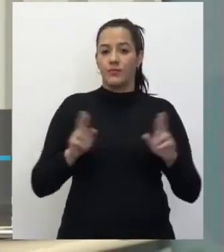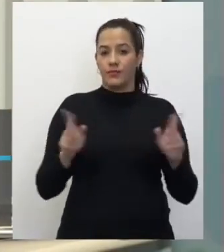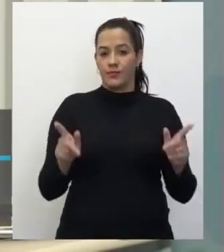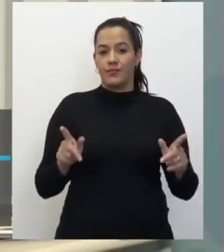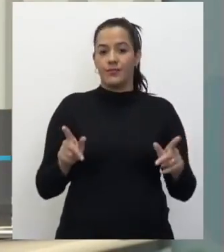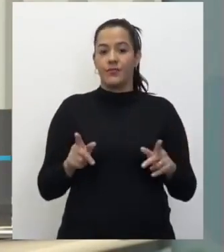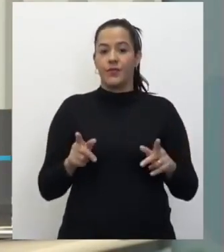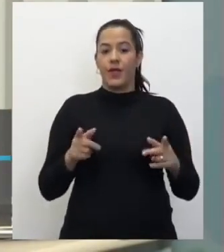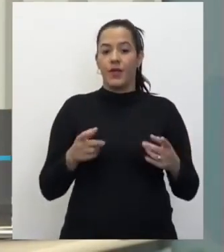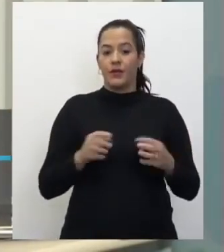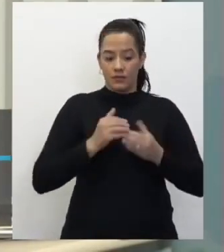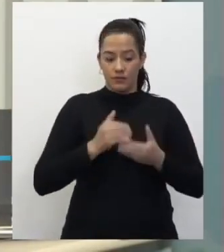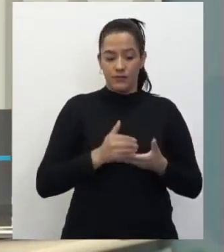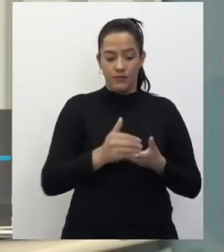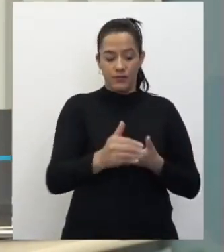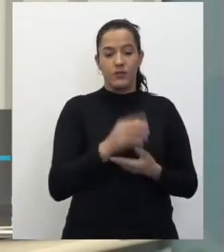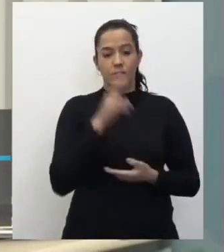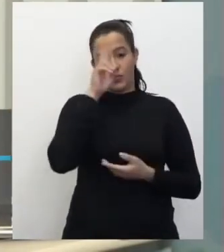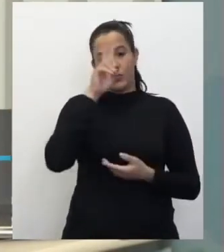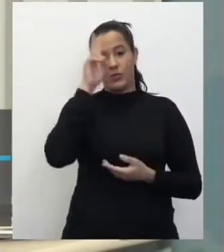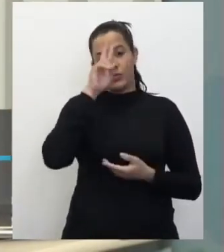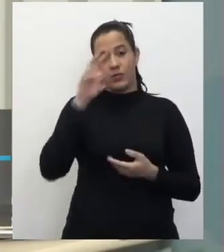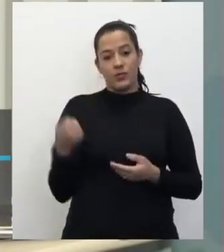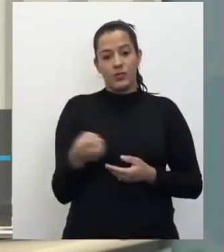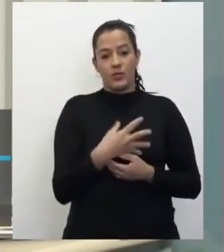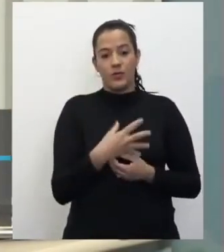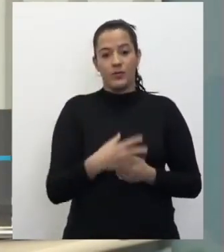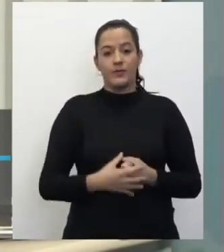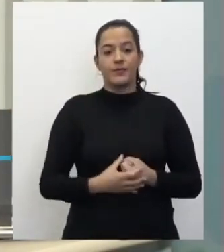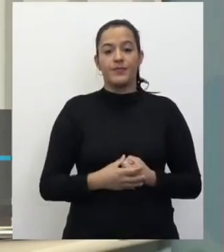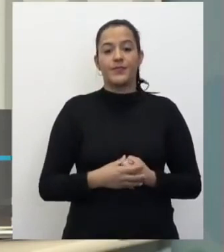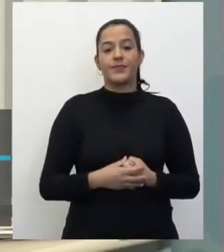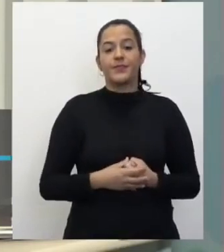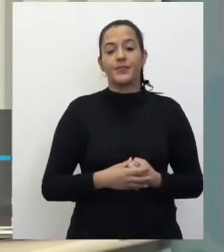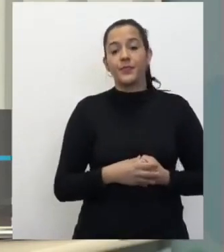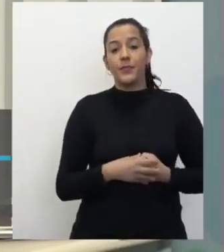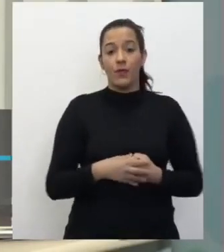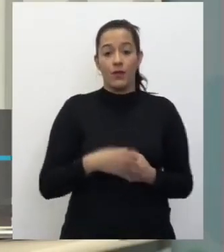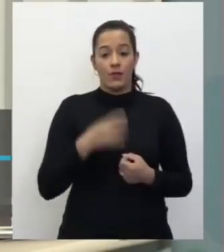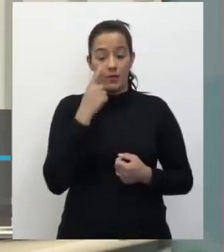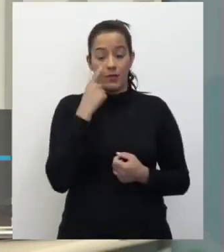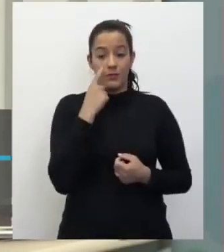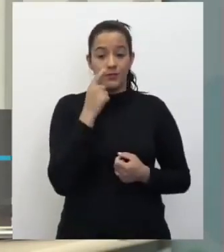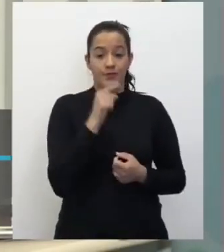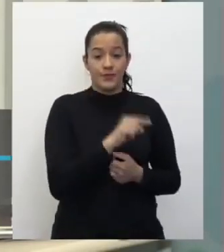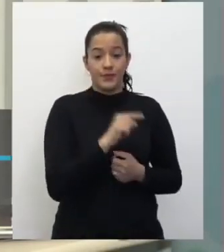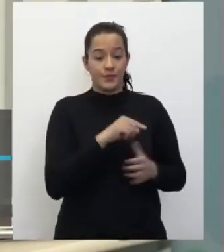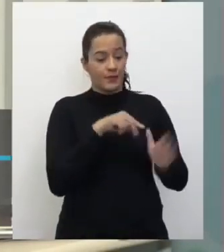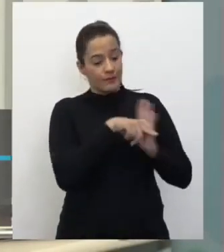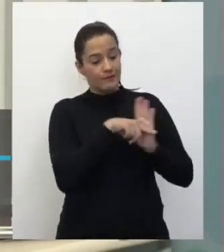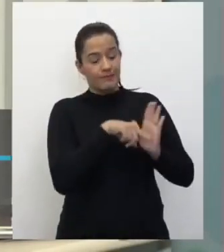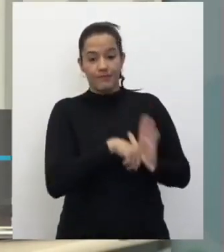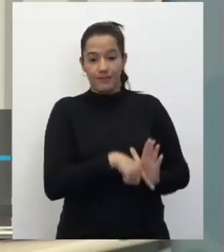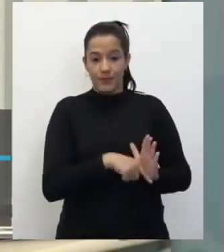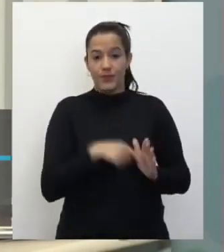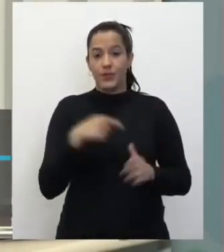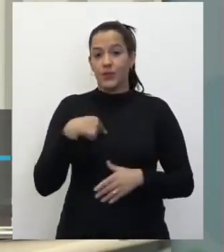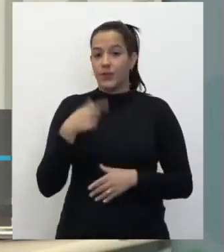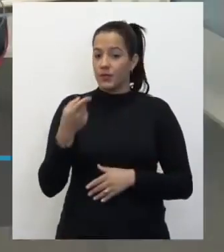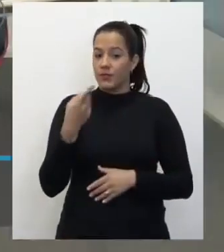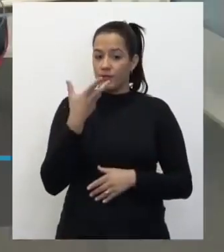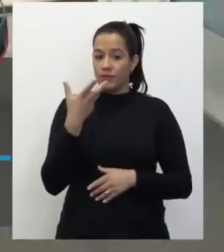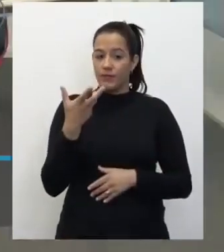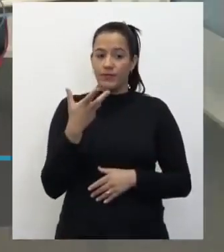nova narrativa. Inclusive, gente, deixa eu só, enquanto a Dani tá vendo aqui, vocês falando dos filmes de crossover, vou falar só uma coisinha. Não, eles